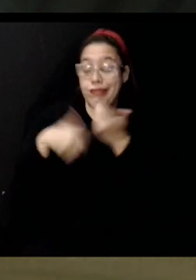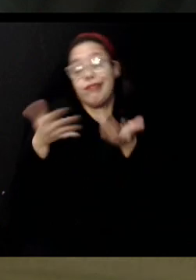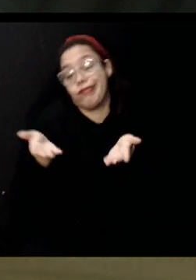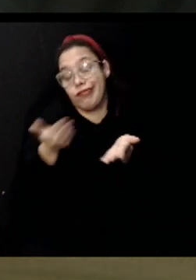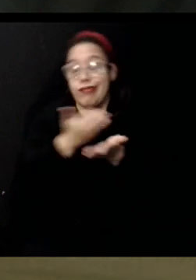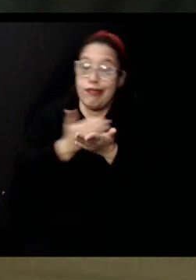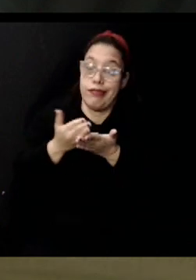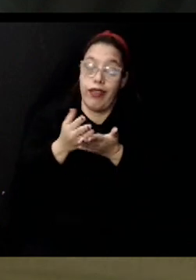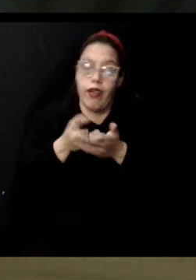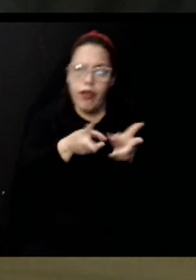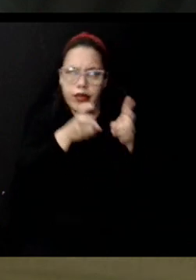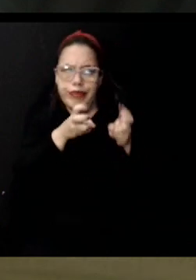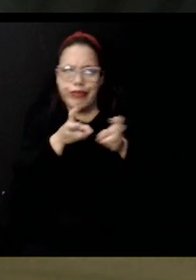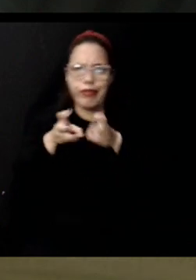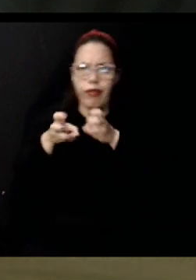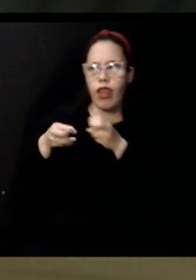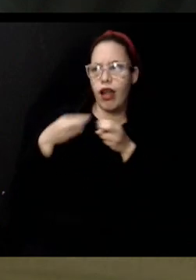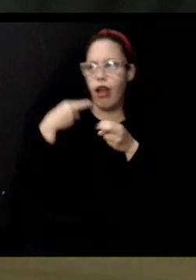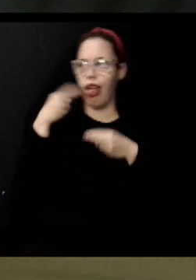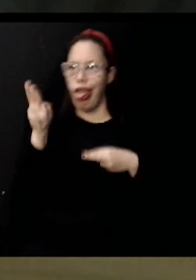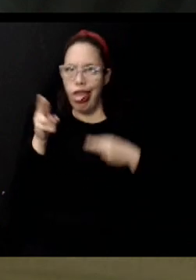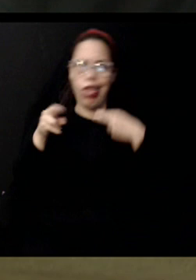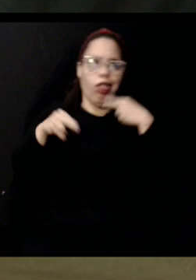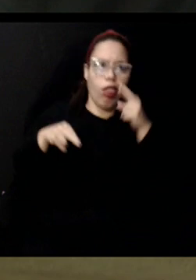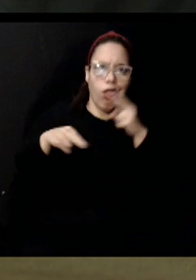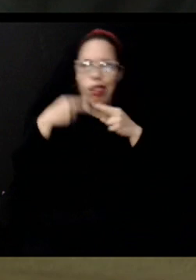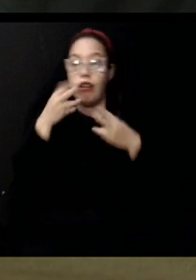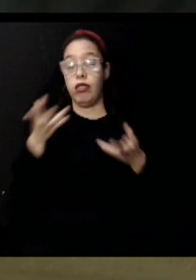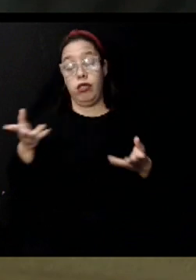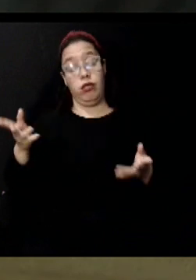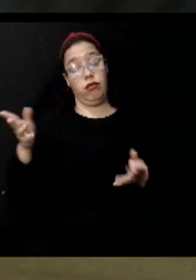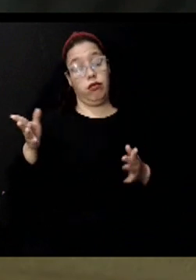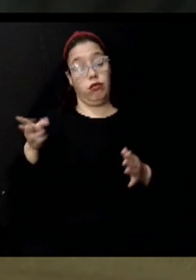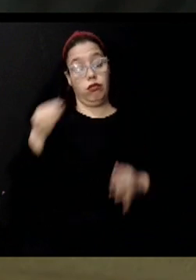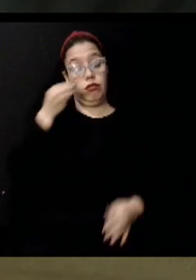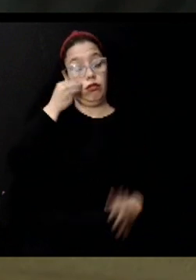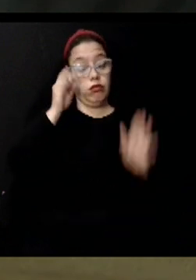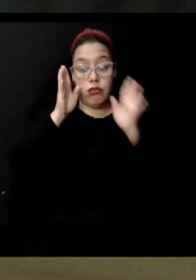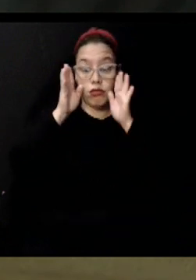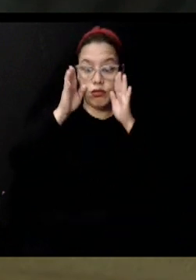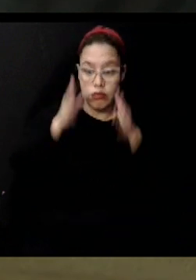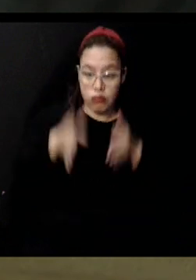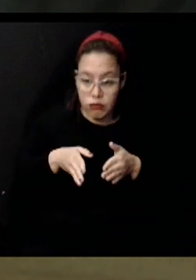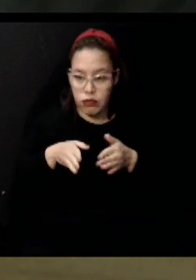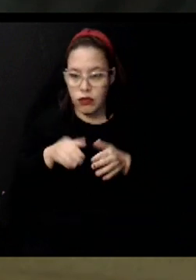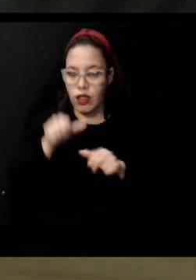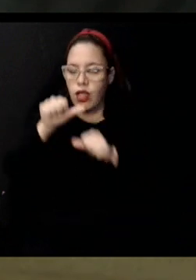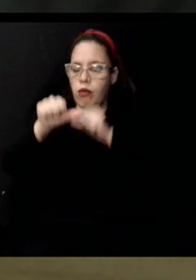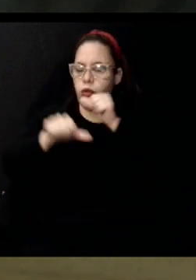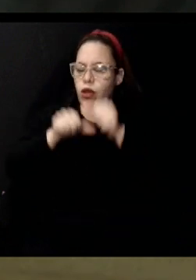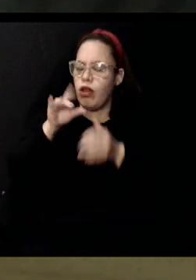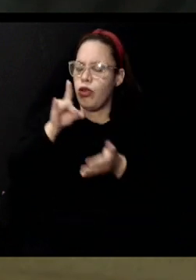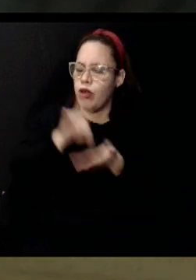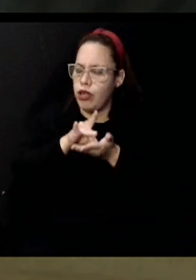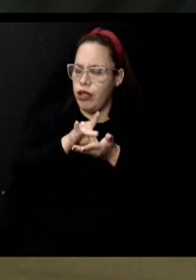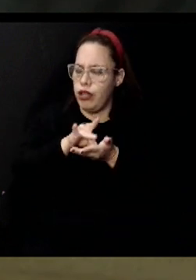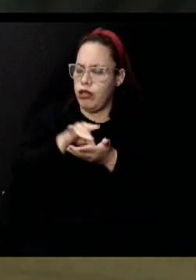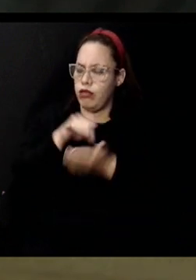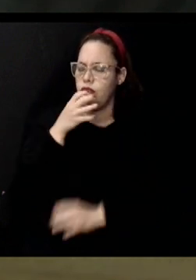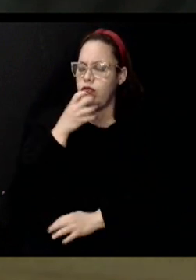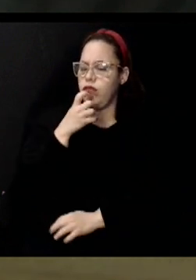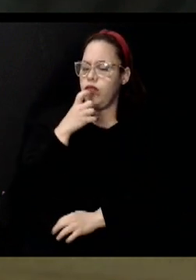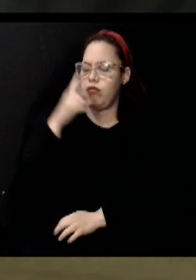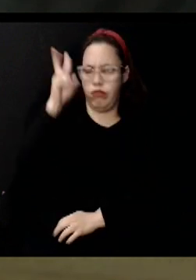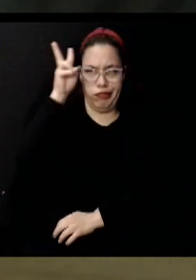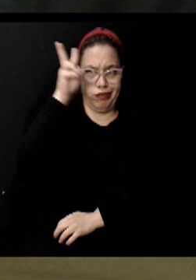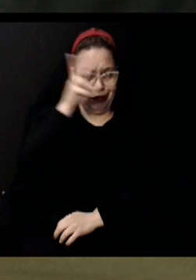no seu discurso? E tentar focar no que dá para mudar, né? A gente lembra que a reclamação é